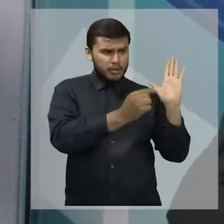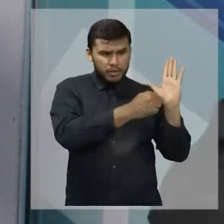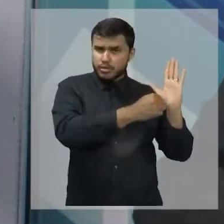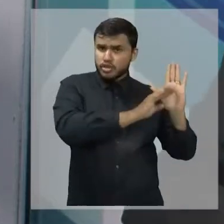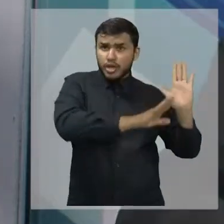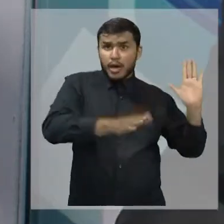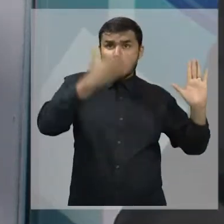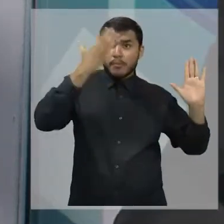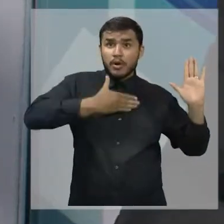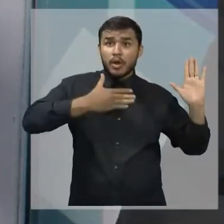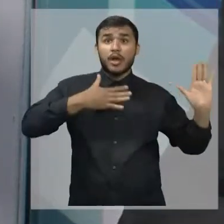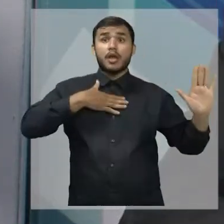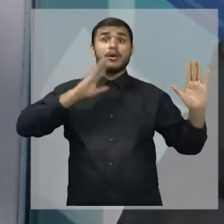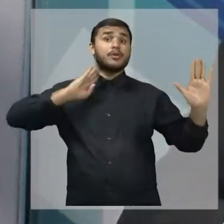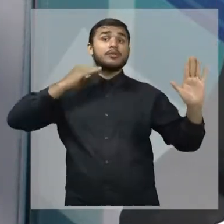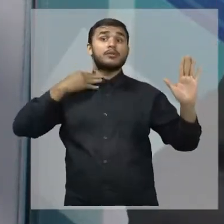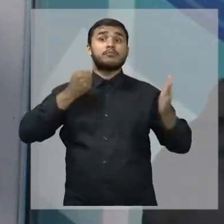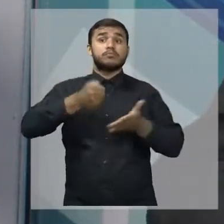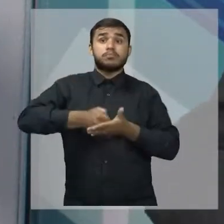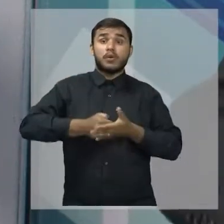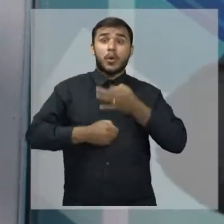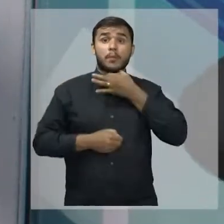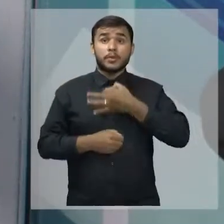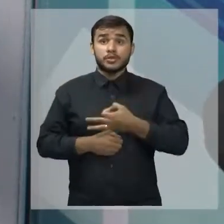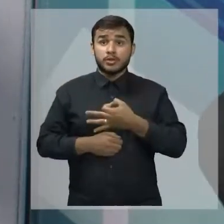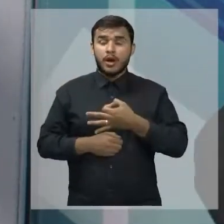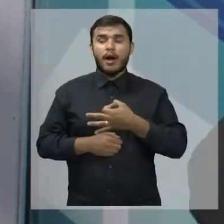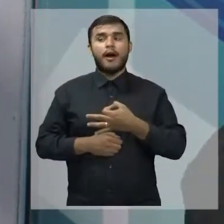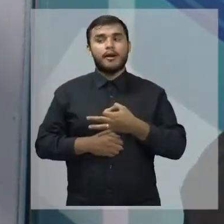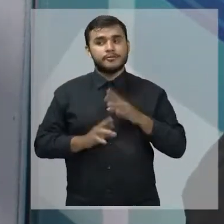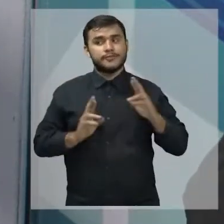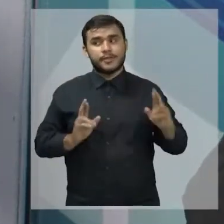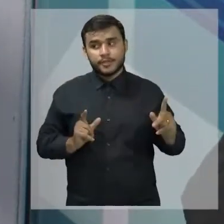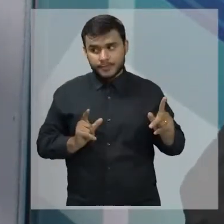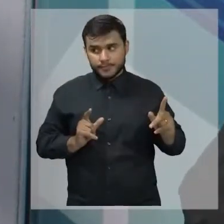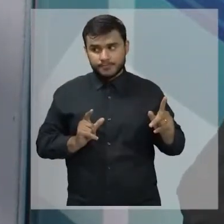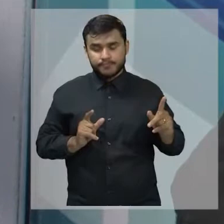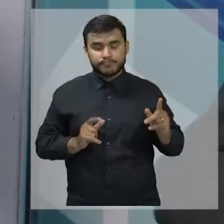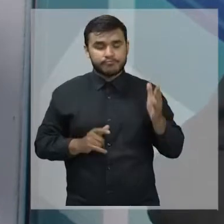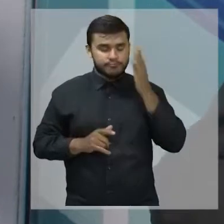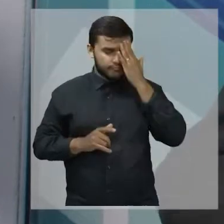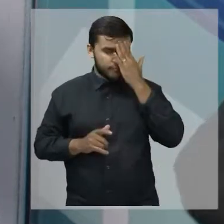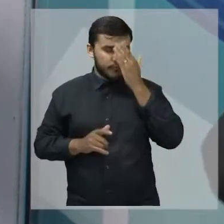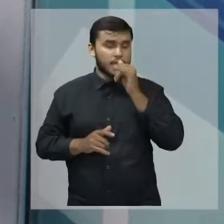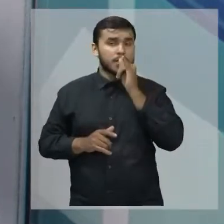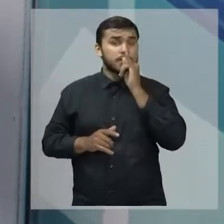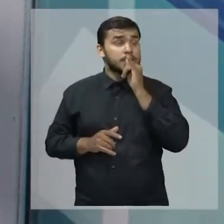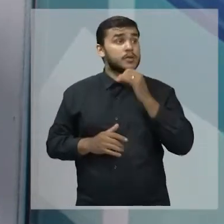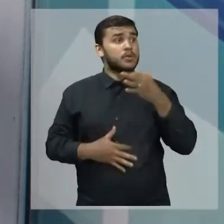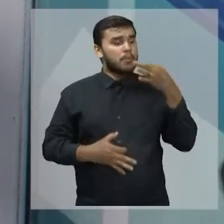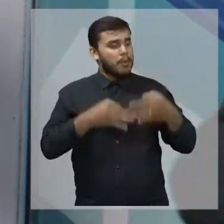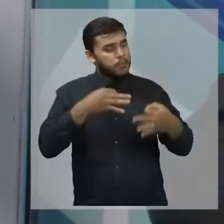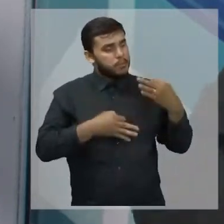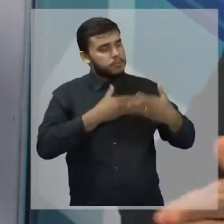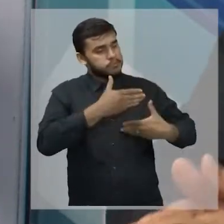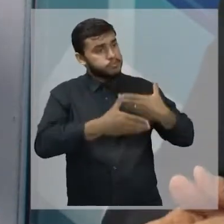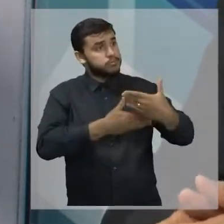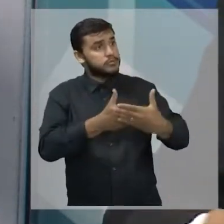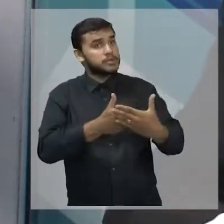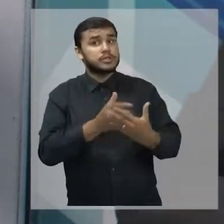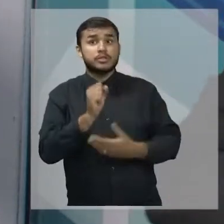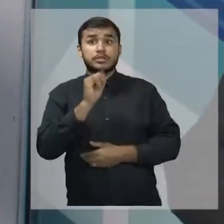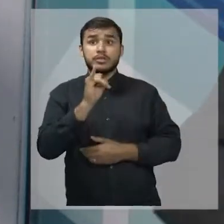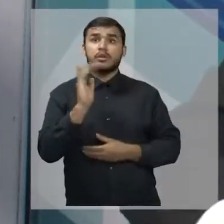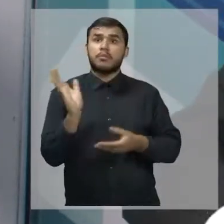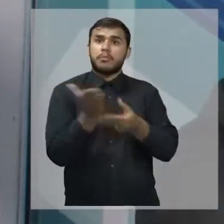flagrante por ordem escrita da autoridade competente, e o Código de Processo Penal diz que o recurso especial e o recurso extraordinário